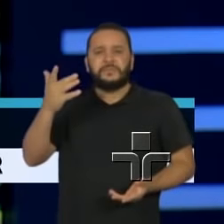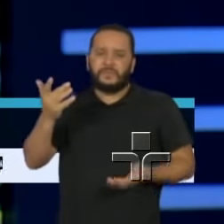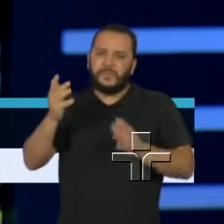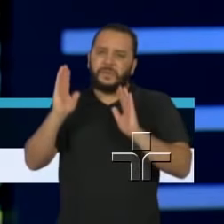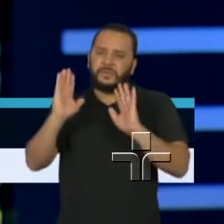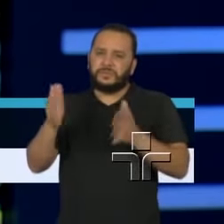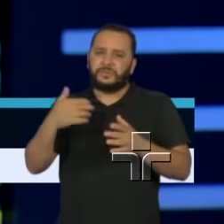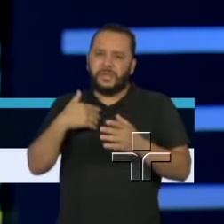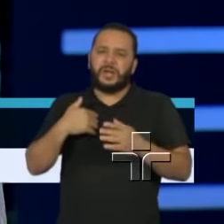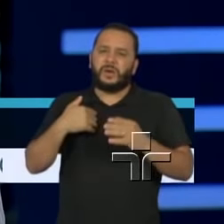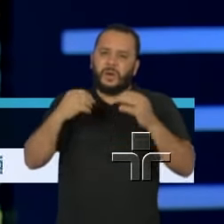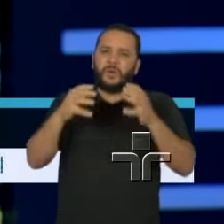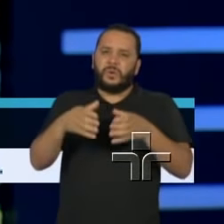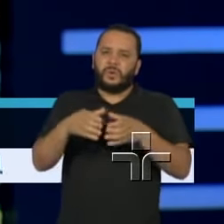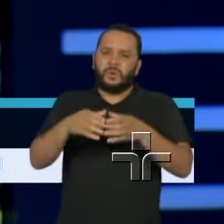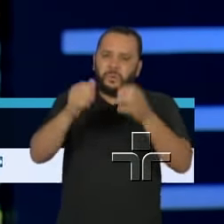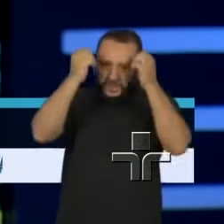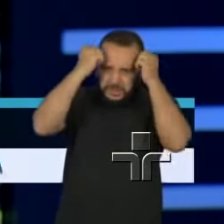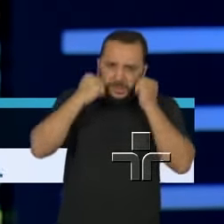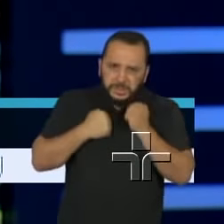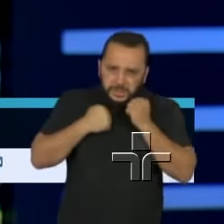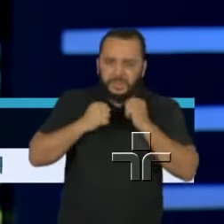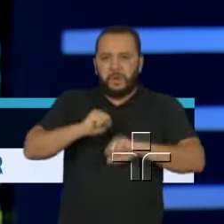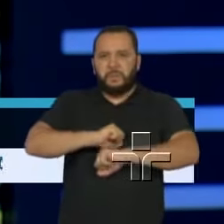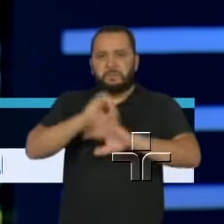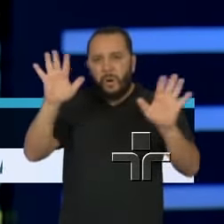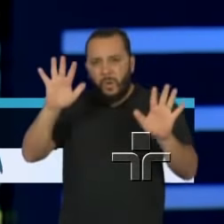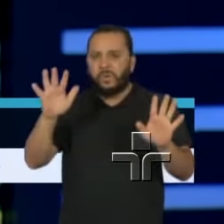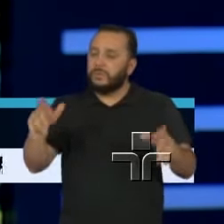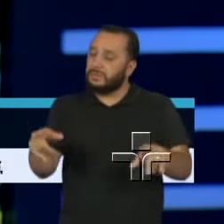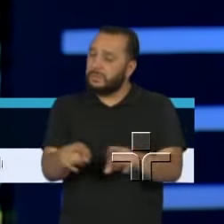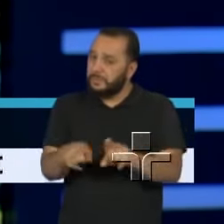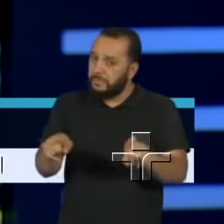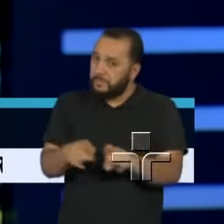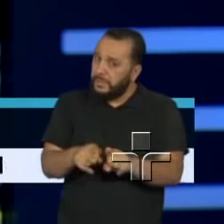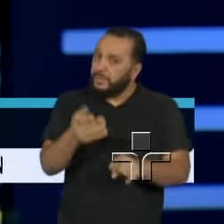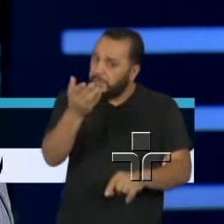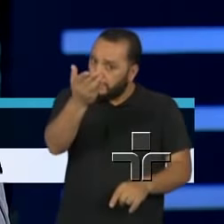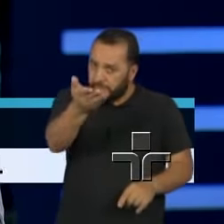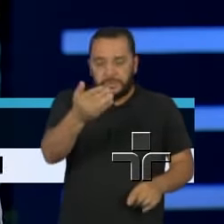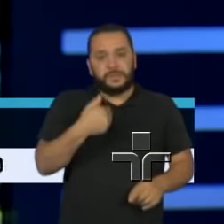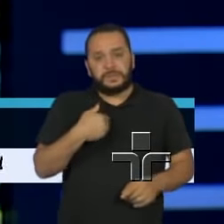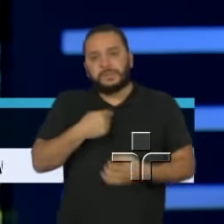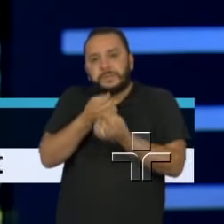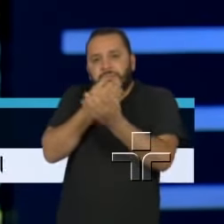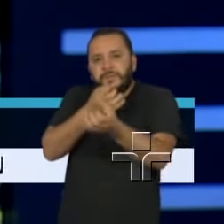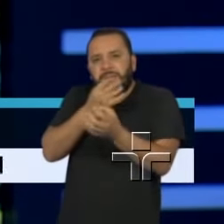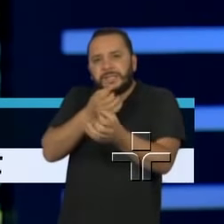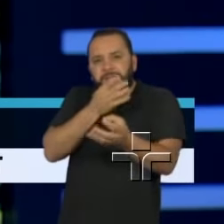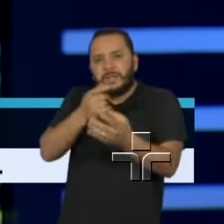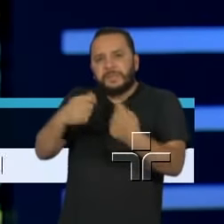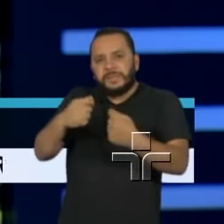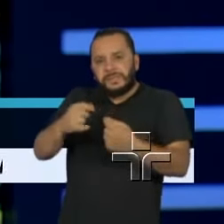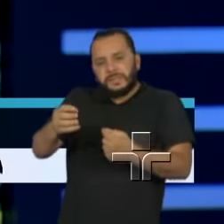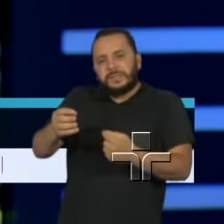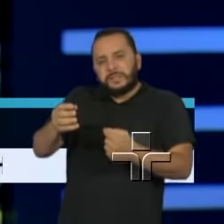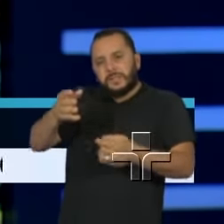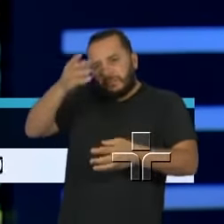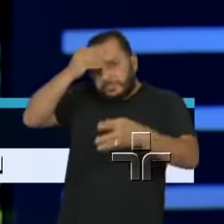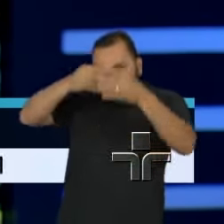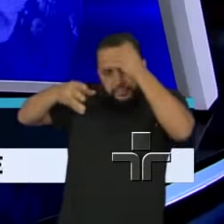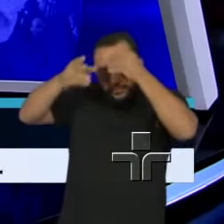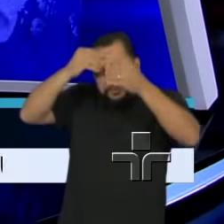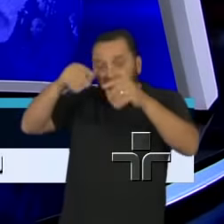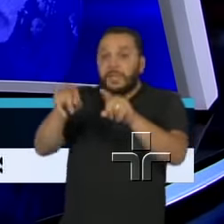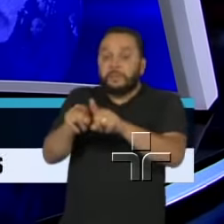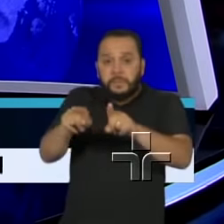etc. e tal, e criou agora também um campo em que você precisa ter esse conjunto de informações, que é o que está sendo requerido, inclusive em